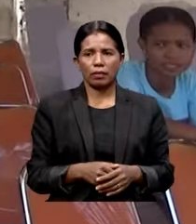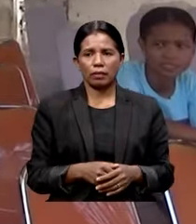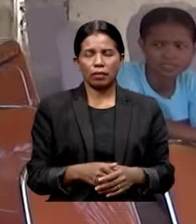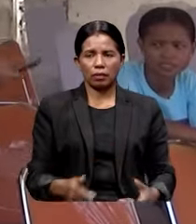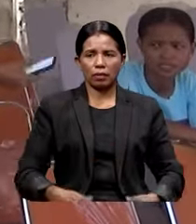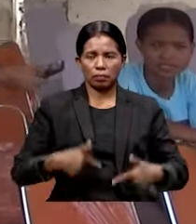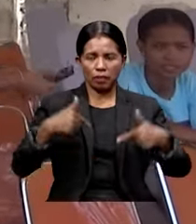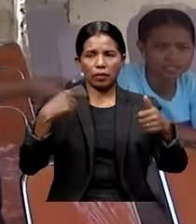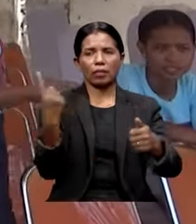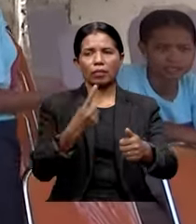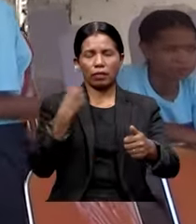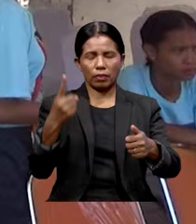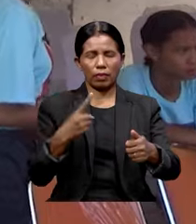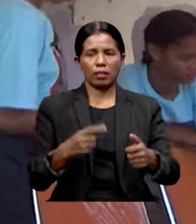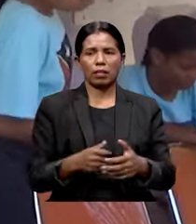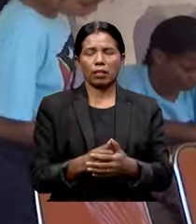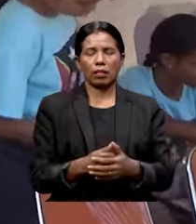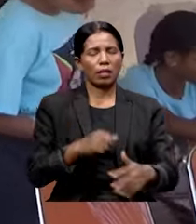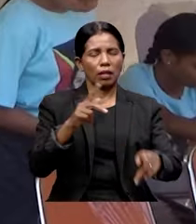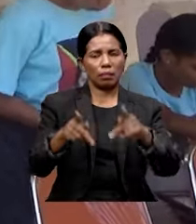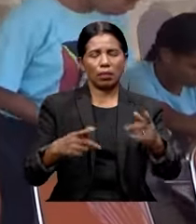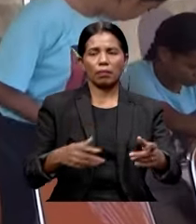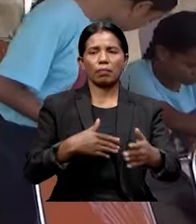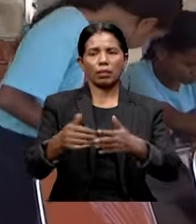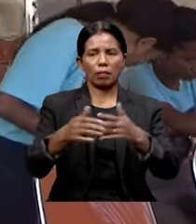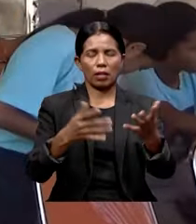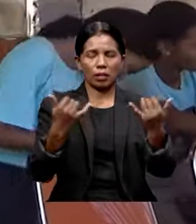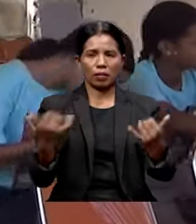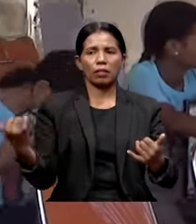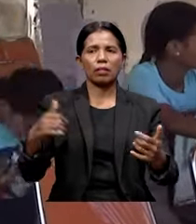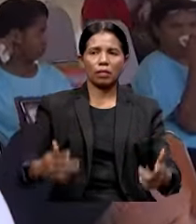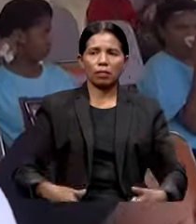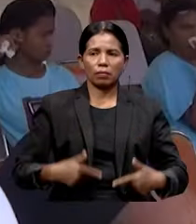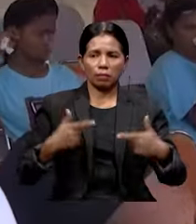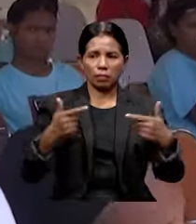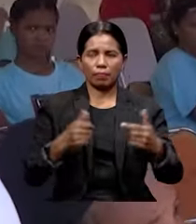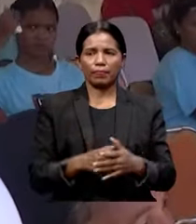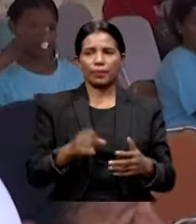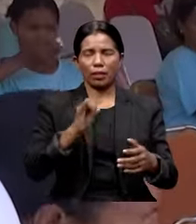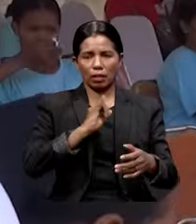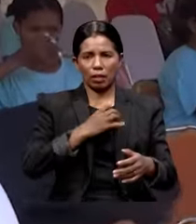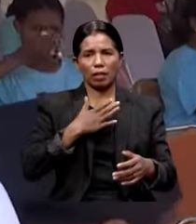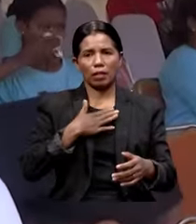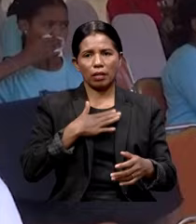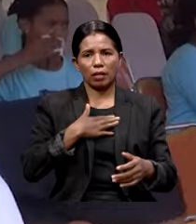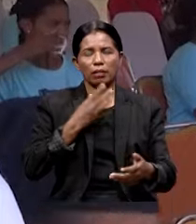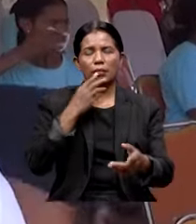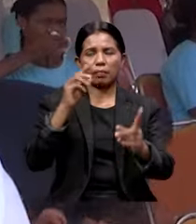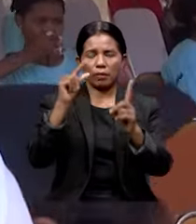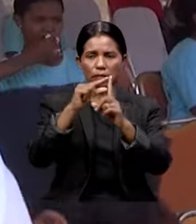Mori sana parte yang ini sampai bayi. Lebih maka agora tidak mori. Kau ini dia menon